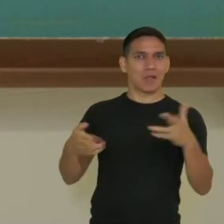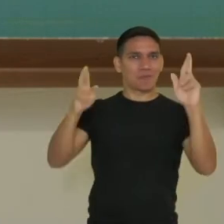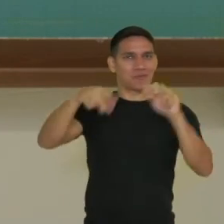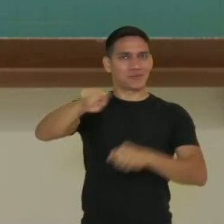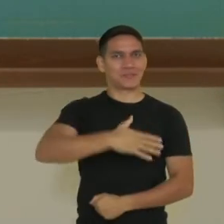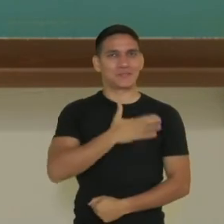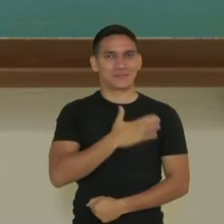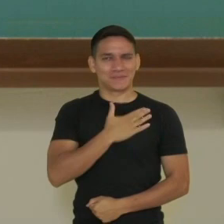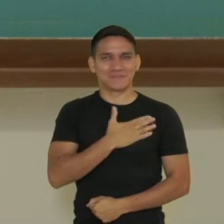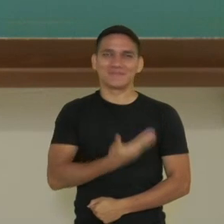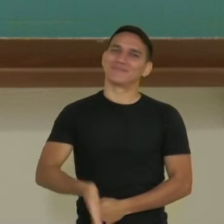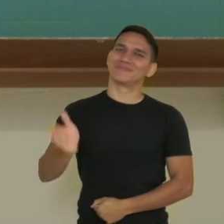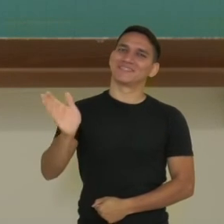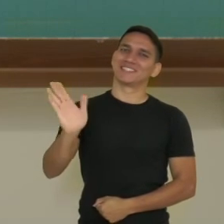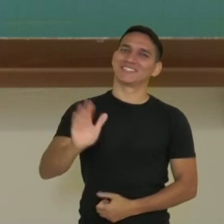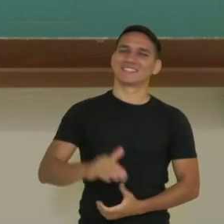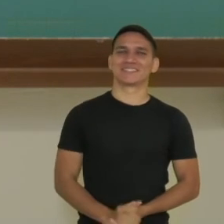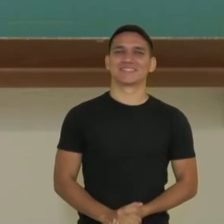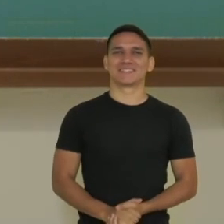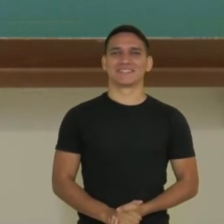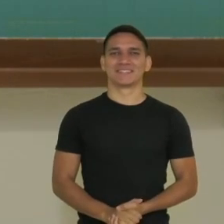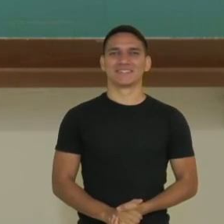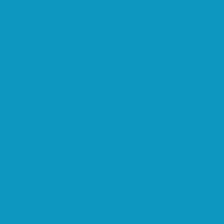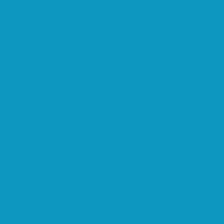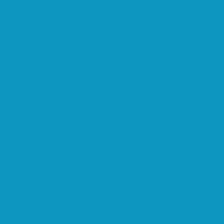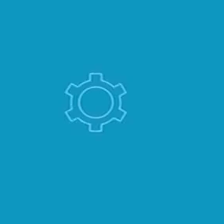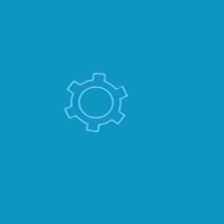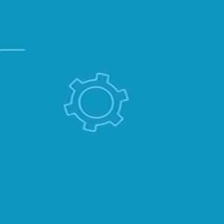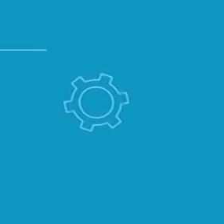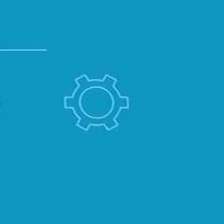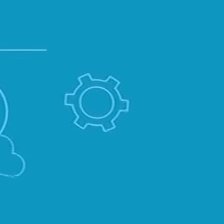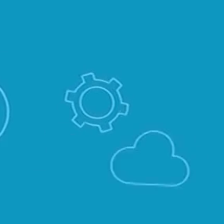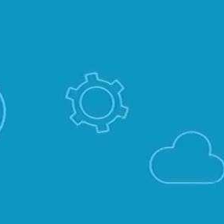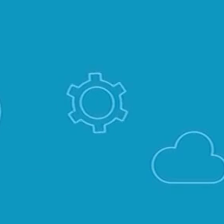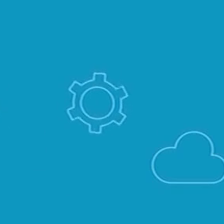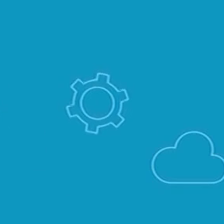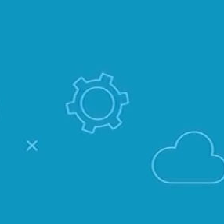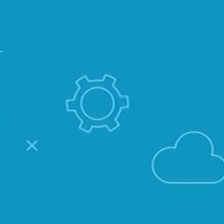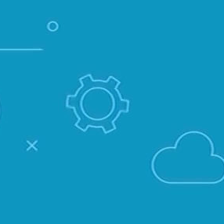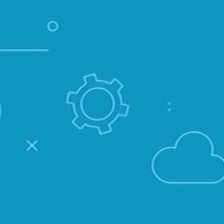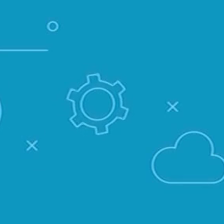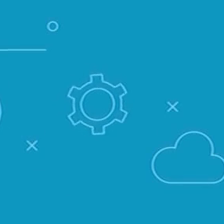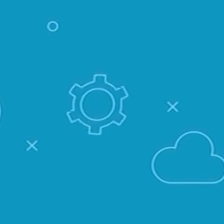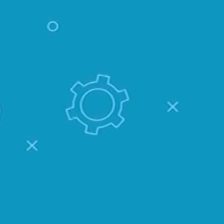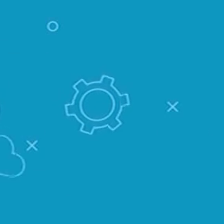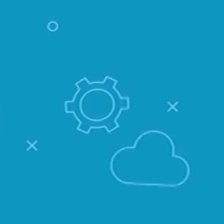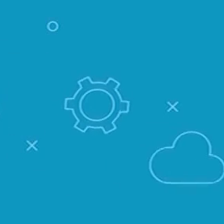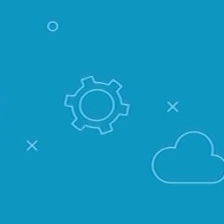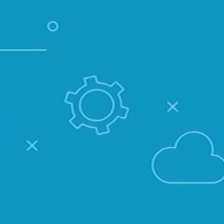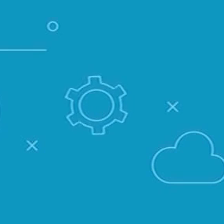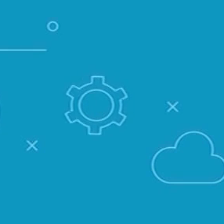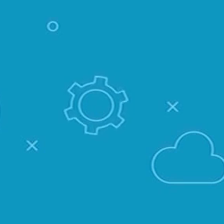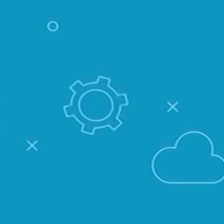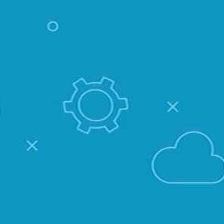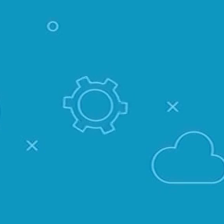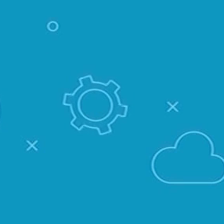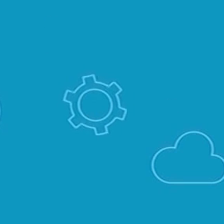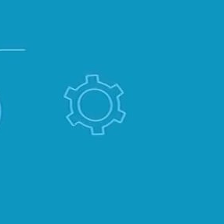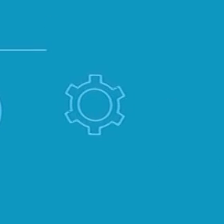Espero que você tenha gostado. Até breve.